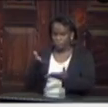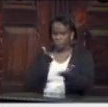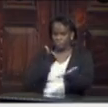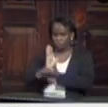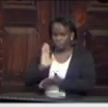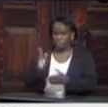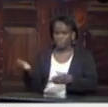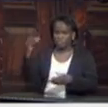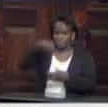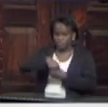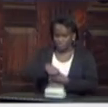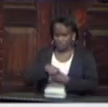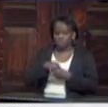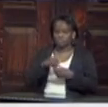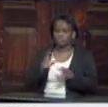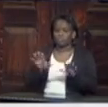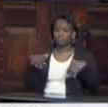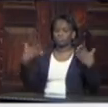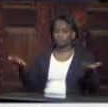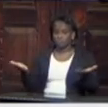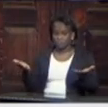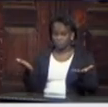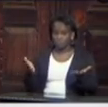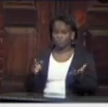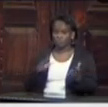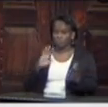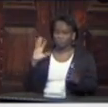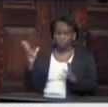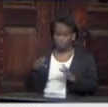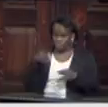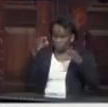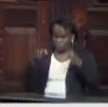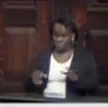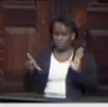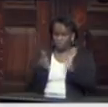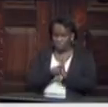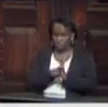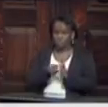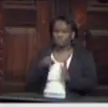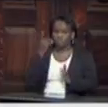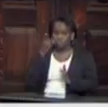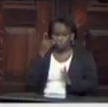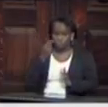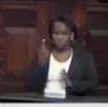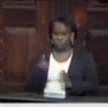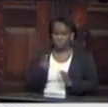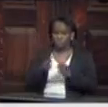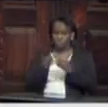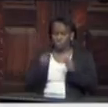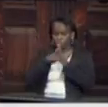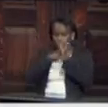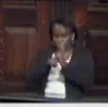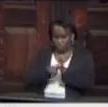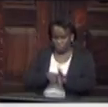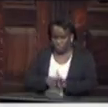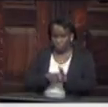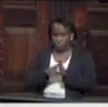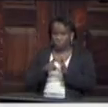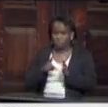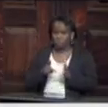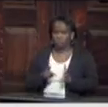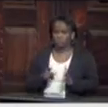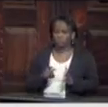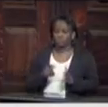a inclusão quando, com toda a legitimidade, um parlamentar pediu a verificação